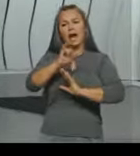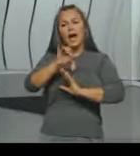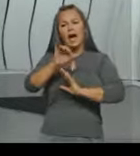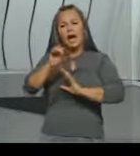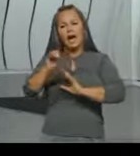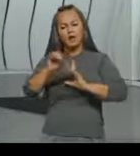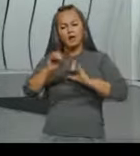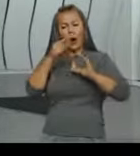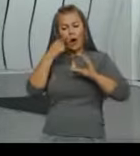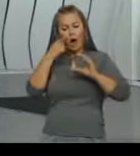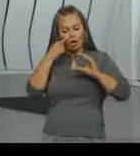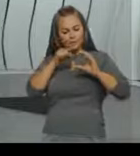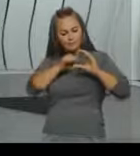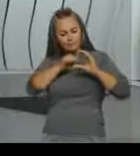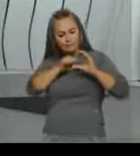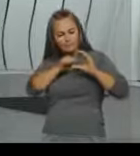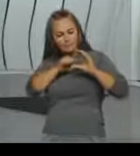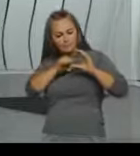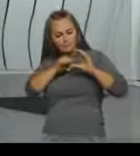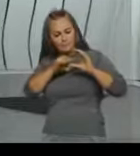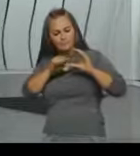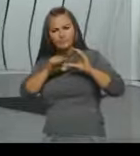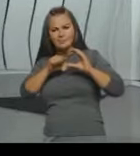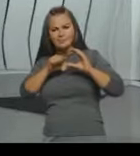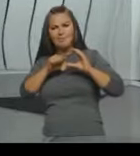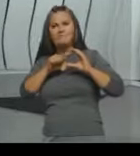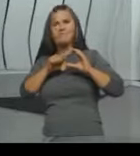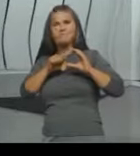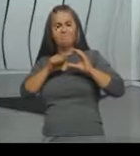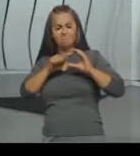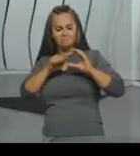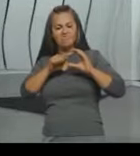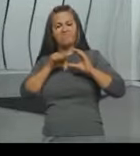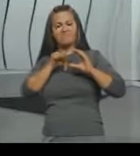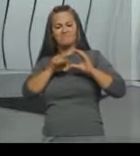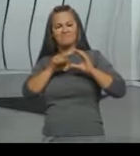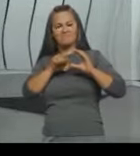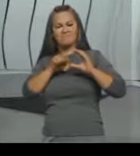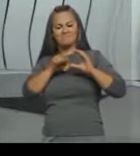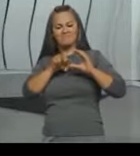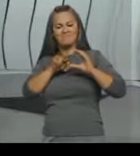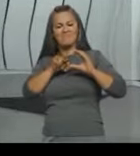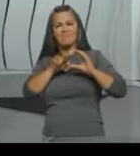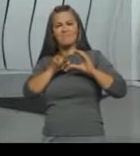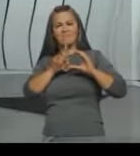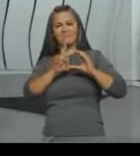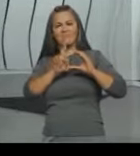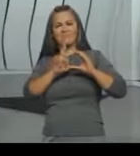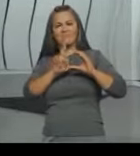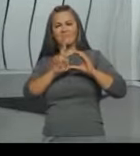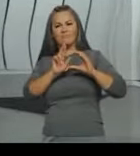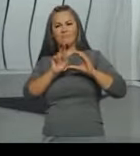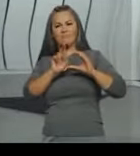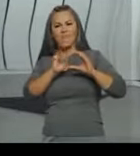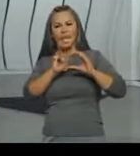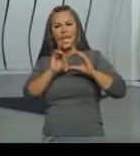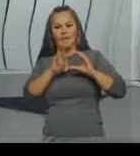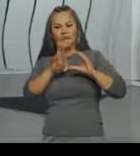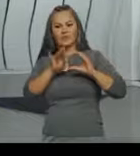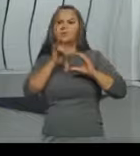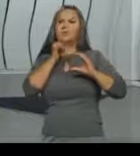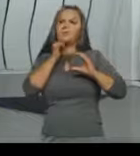bicicleta, isso aqui representa o aro, olha. Opa! Isso aqui representa o nosso aro, né?